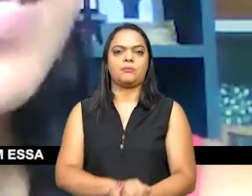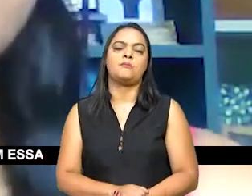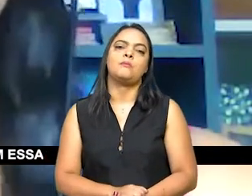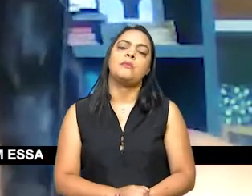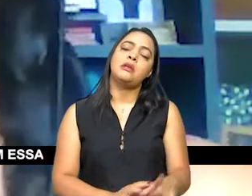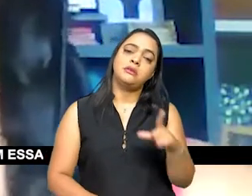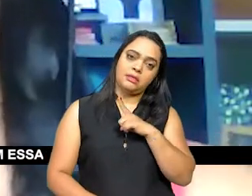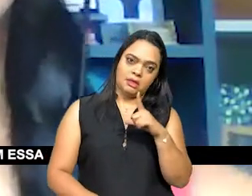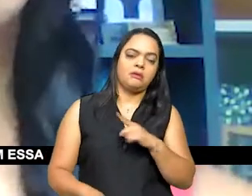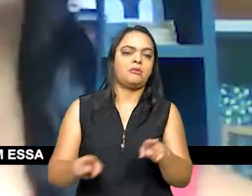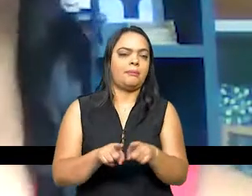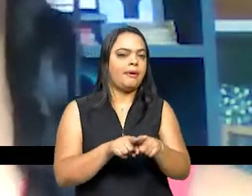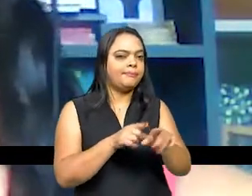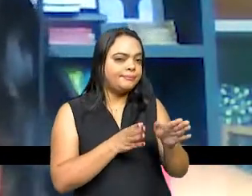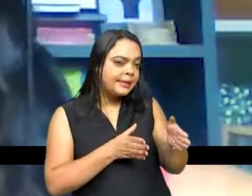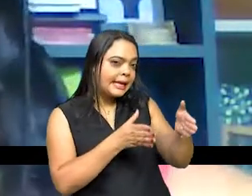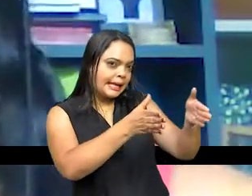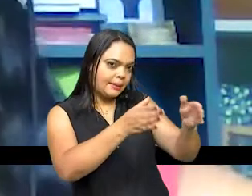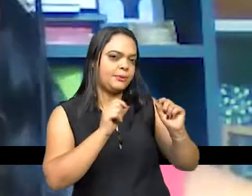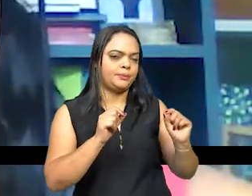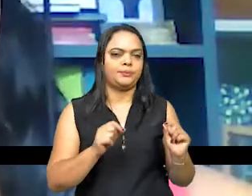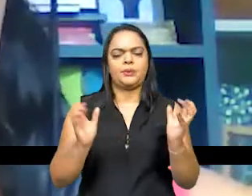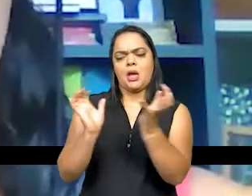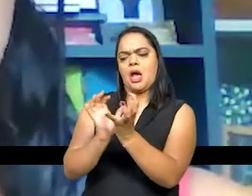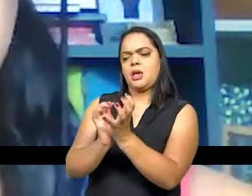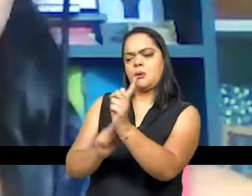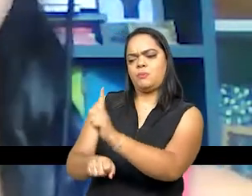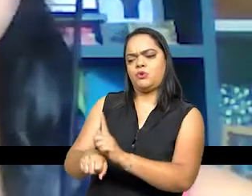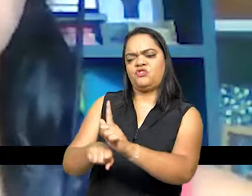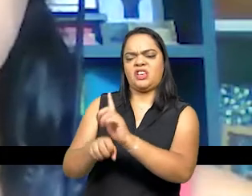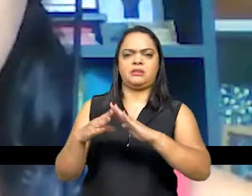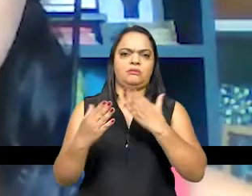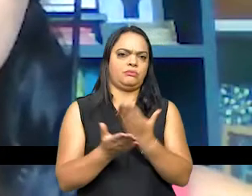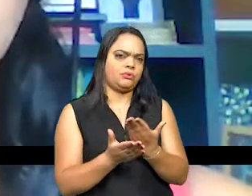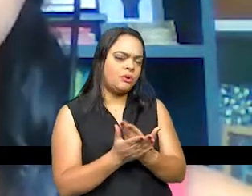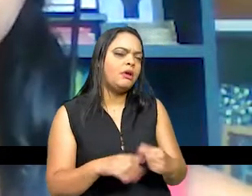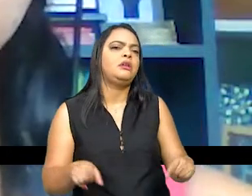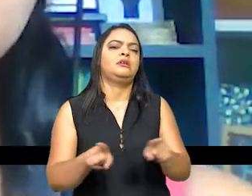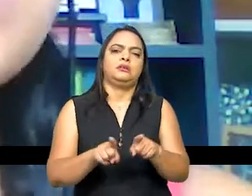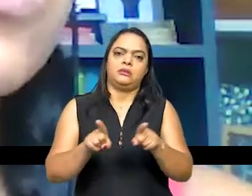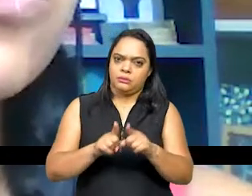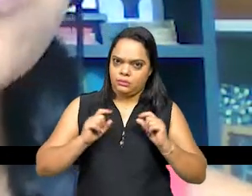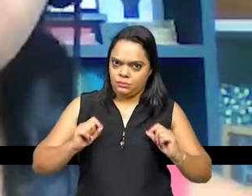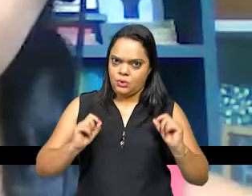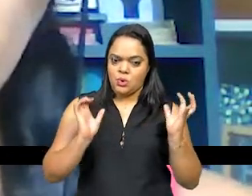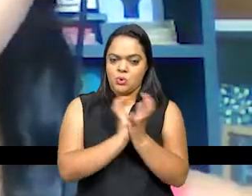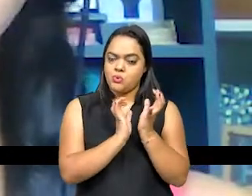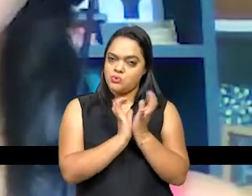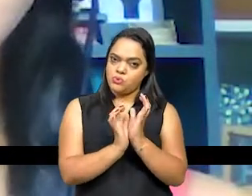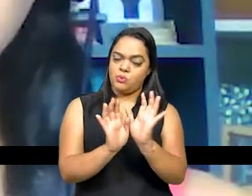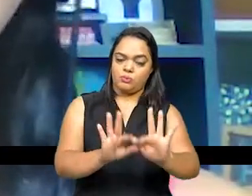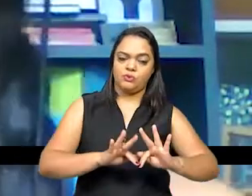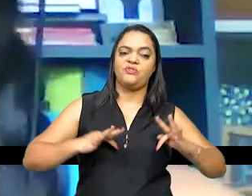caminho a ser feito com essa equipe de gestão da escola e, muito provavelmente, com esse grupo de